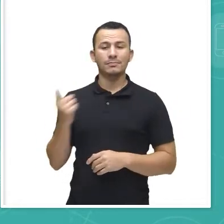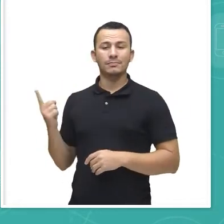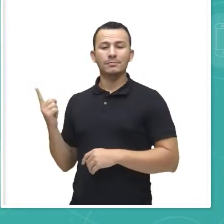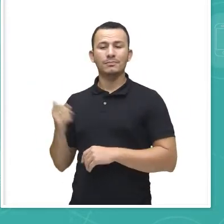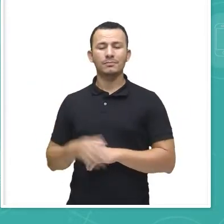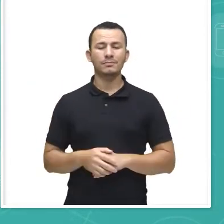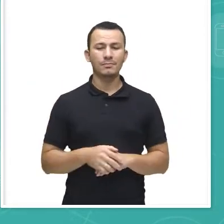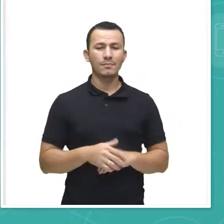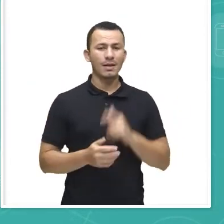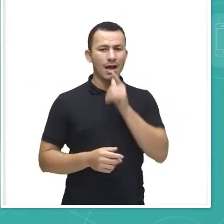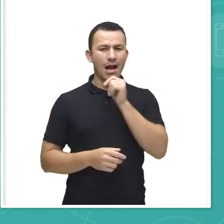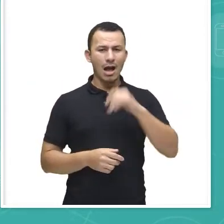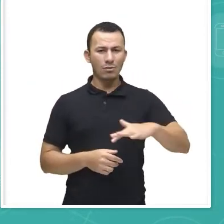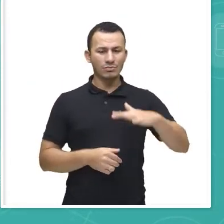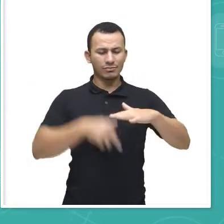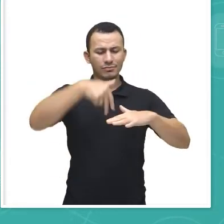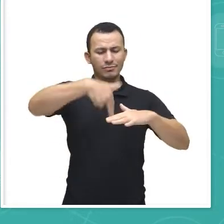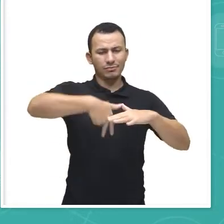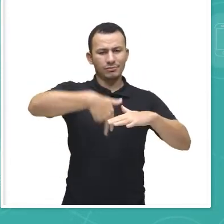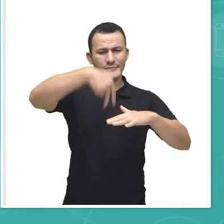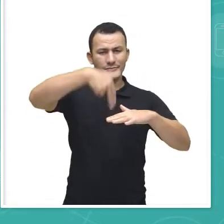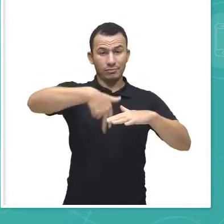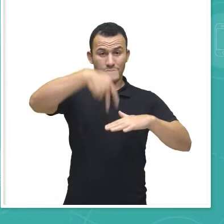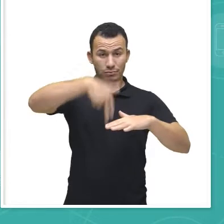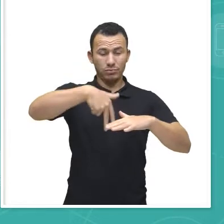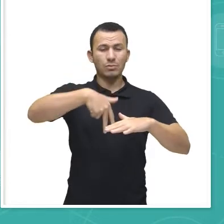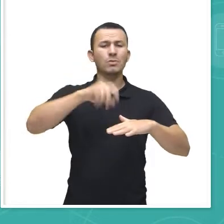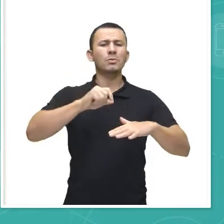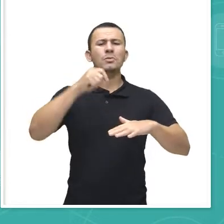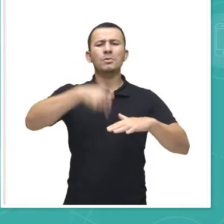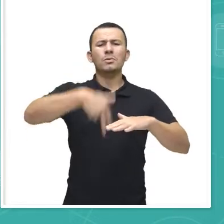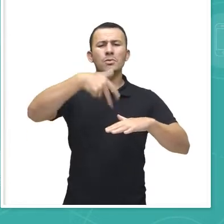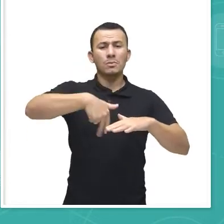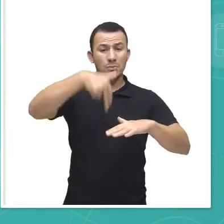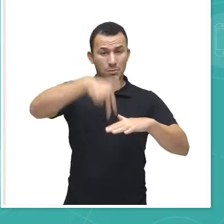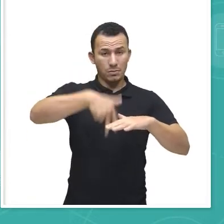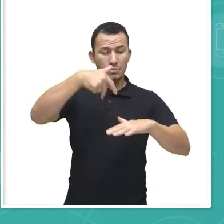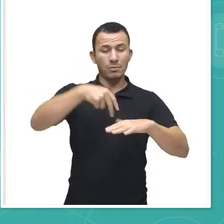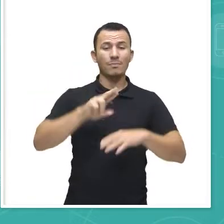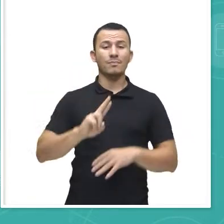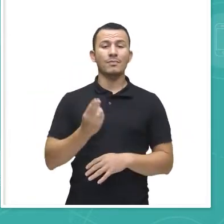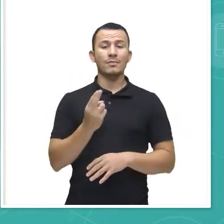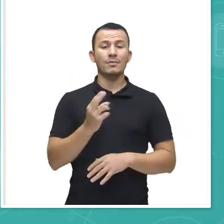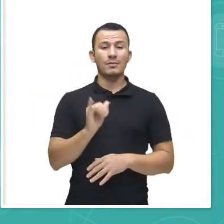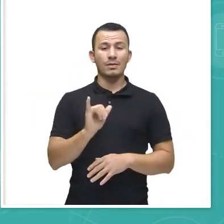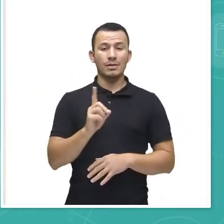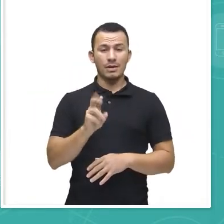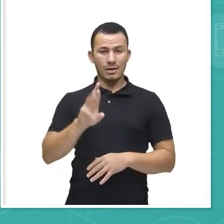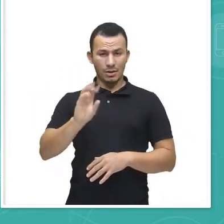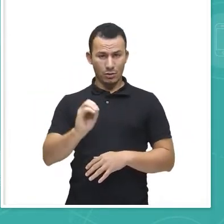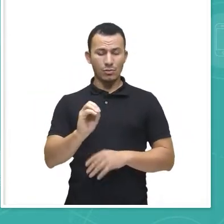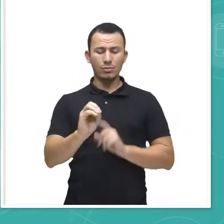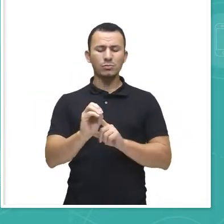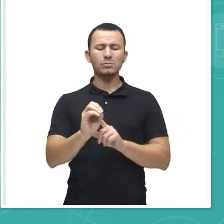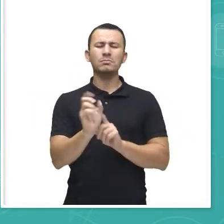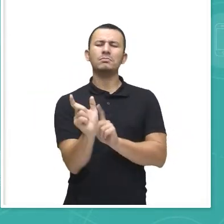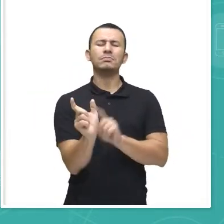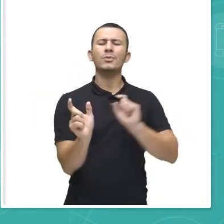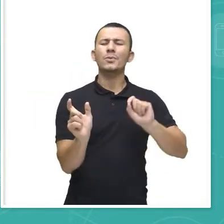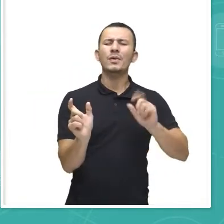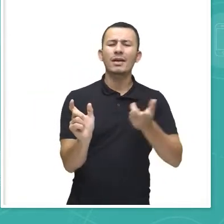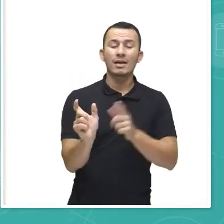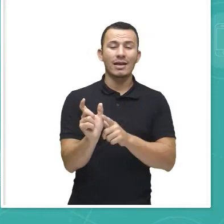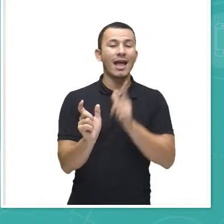hidroginástica. Então, a hidroginástica vem do seguinte nome, ó, hidro está relacionado